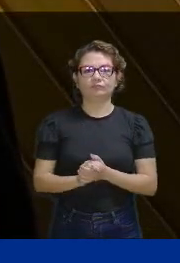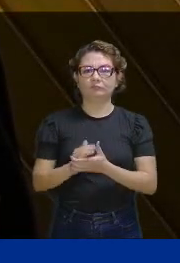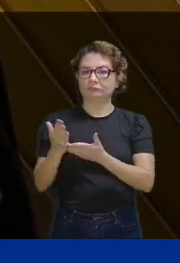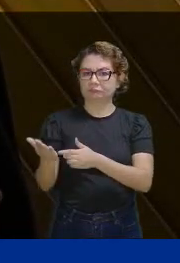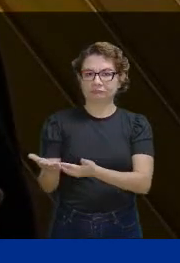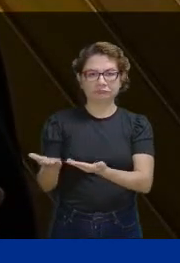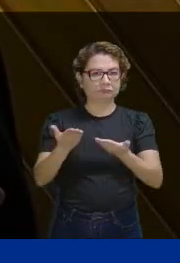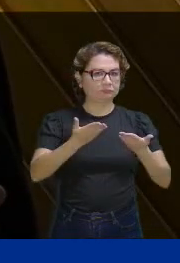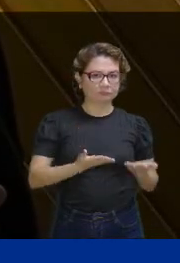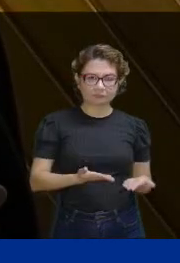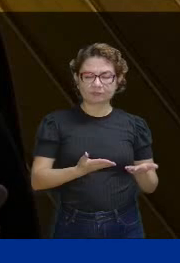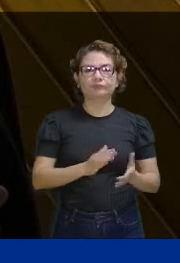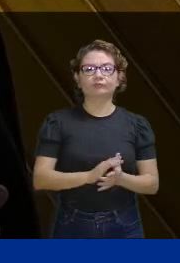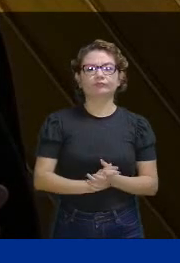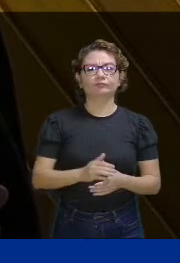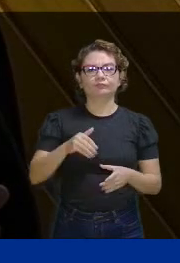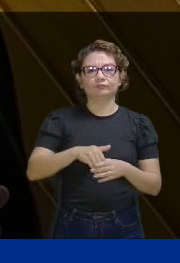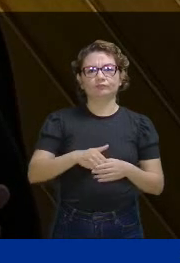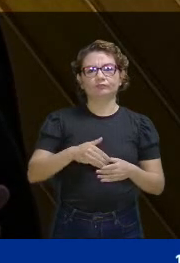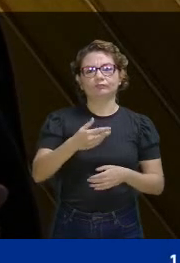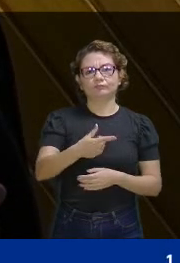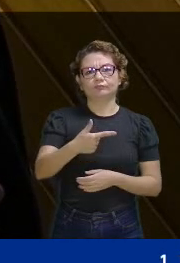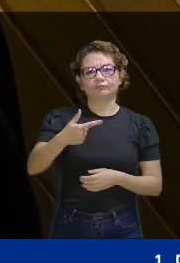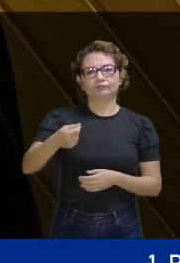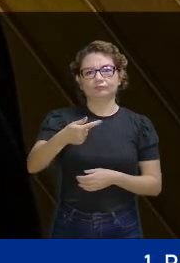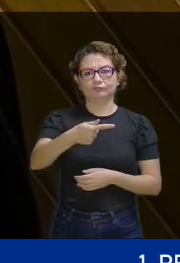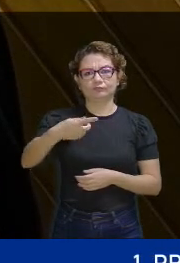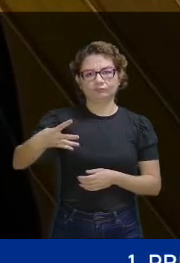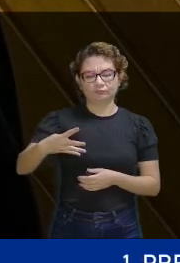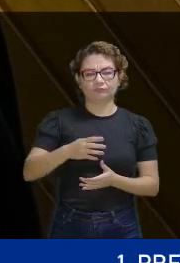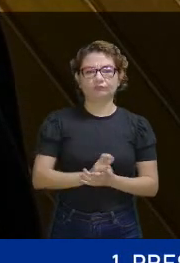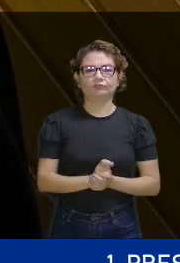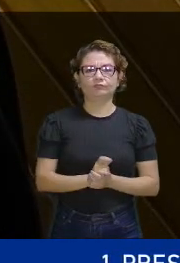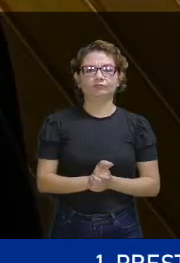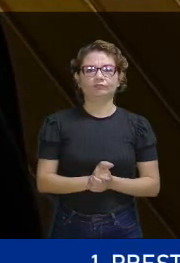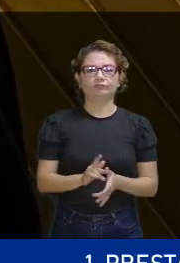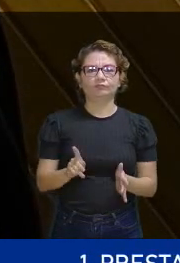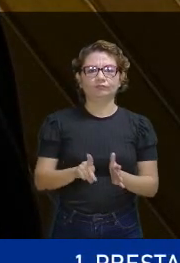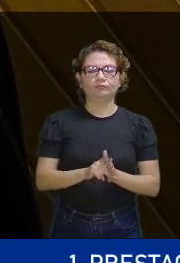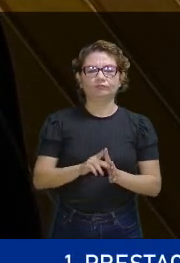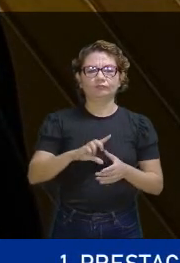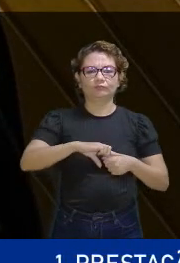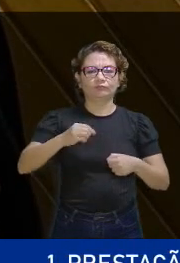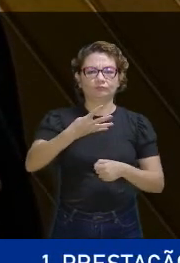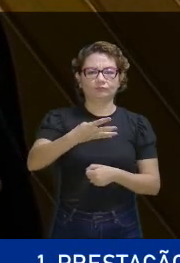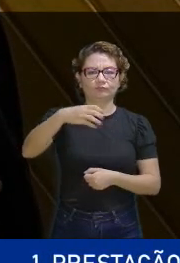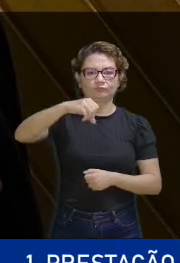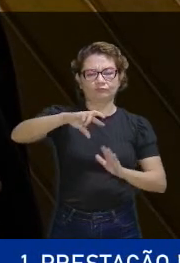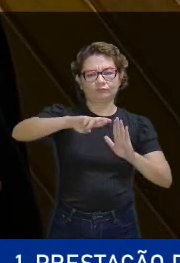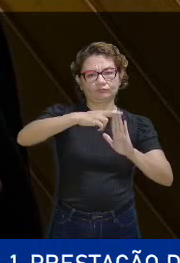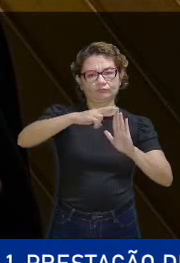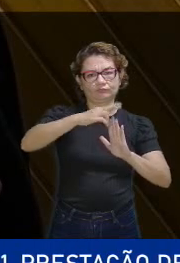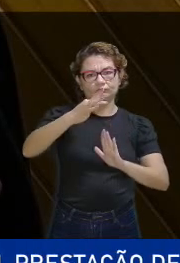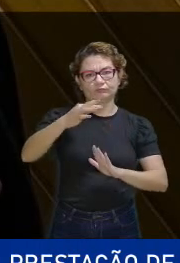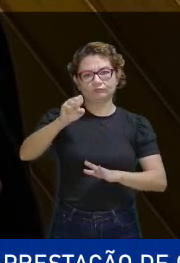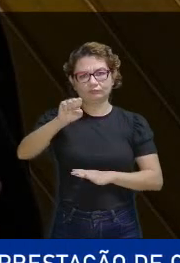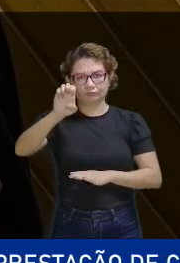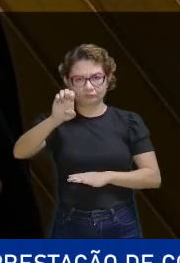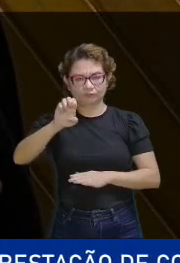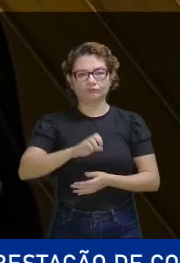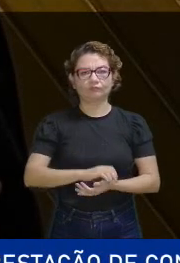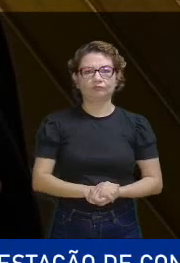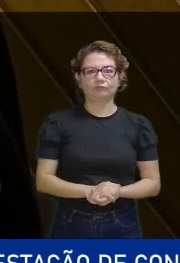finais referentes às eleições municipais de 2024. Foco no juiz Anselmo Gonçalves. 49, caput da resolução TSE Na barra